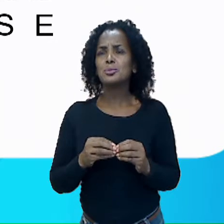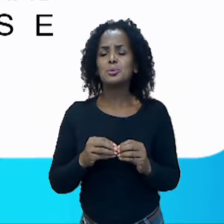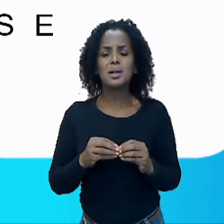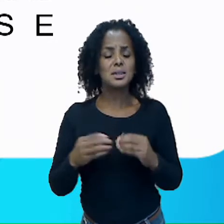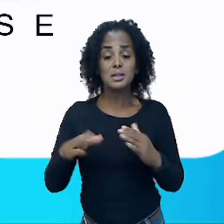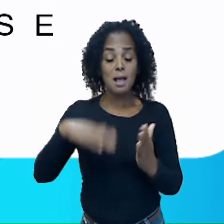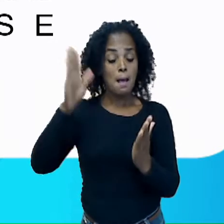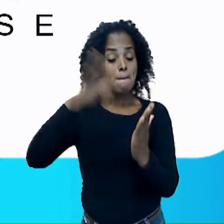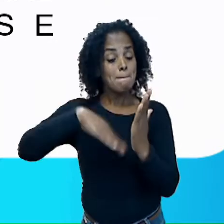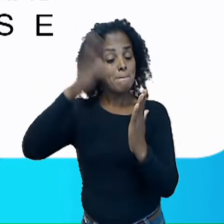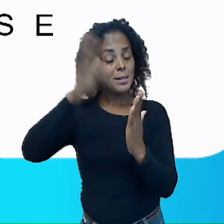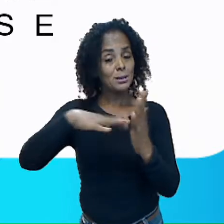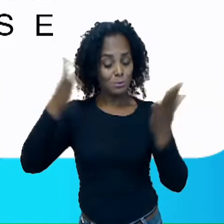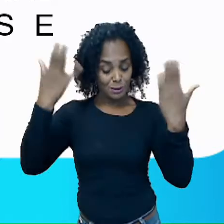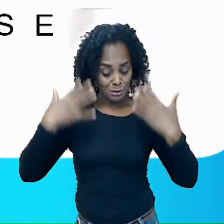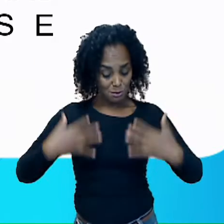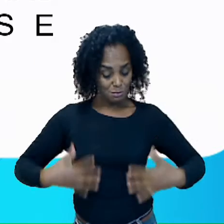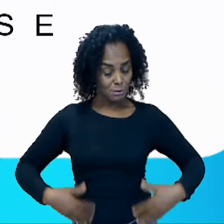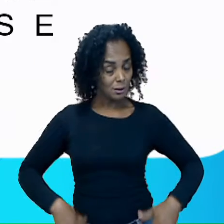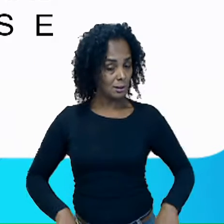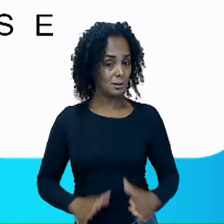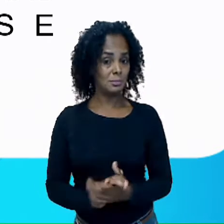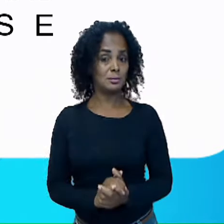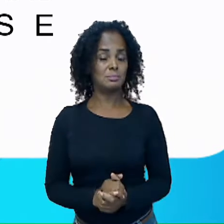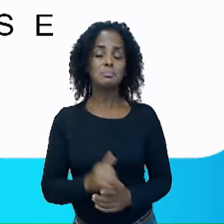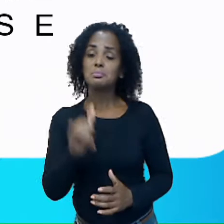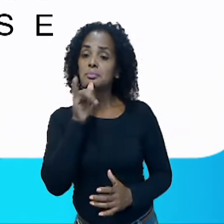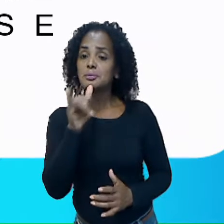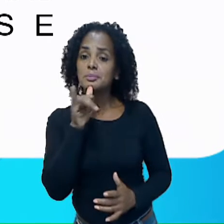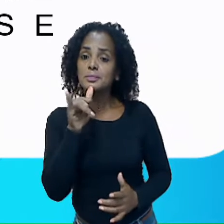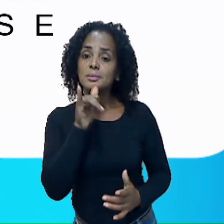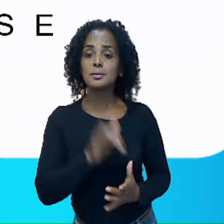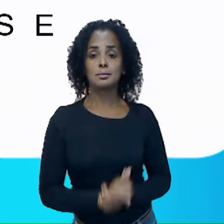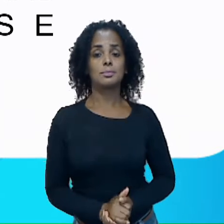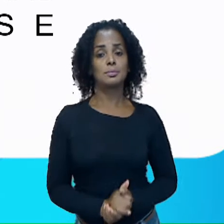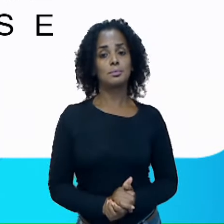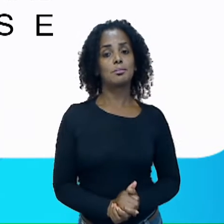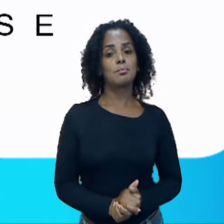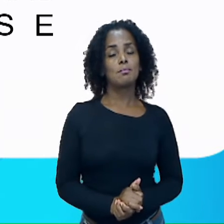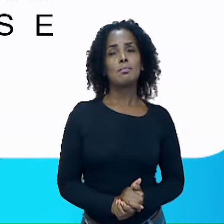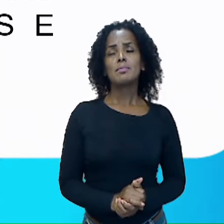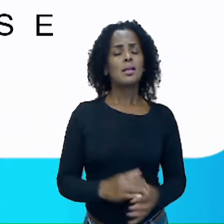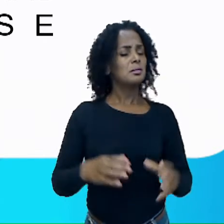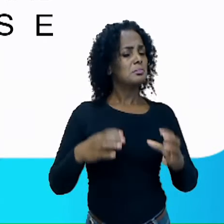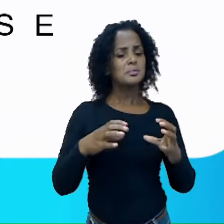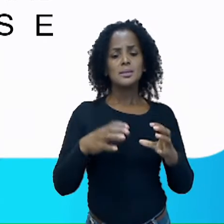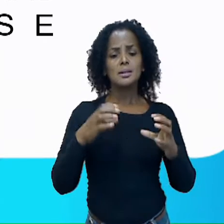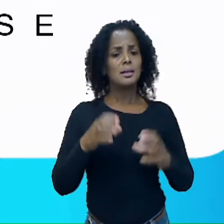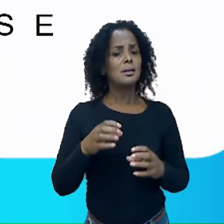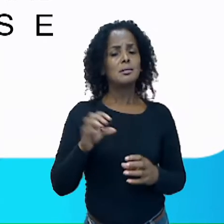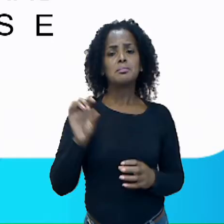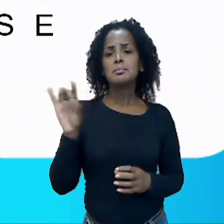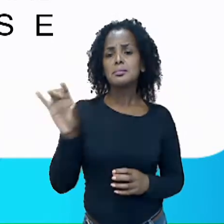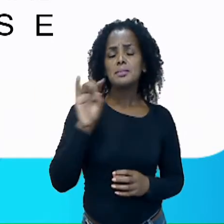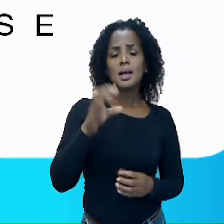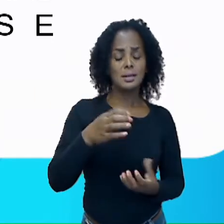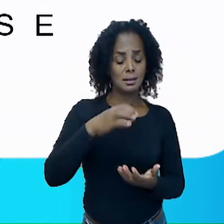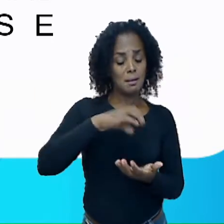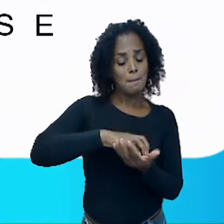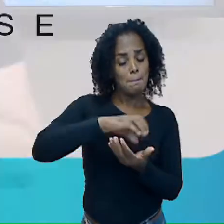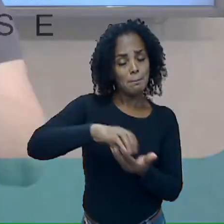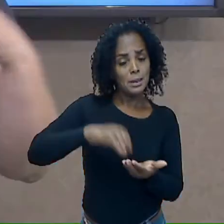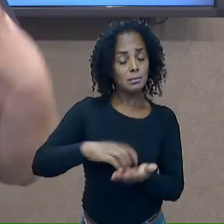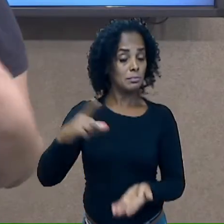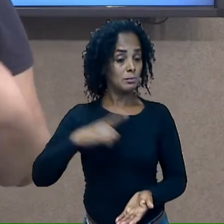às pinturas corporais. Por exemplo, cada tribo ela tem um símbolo lá.